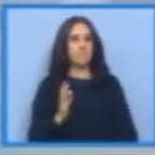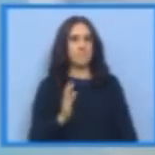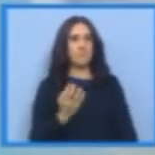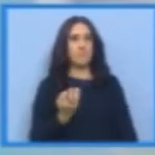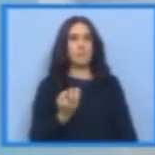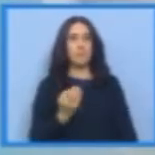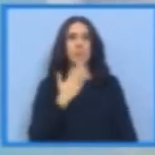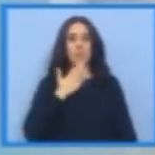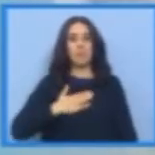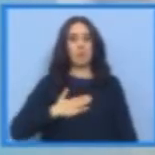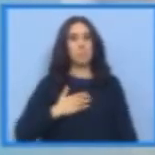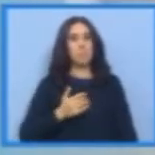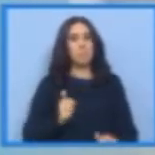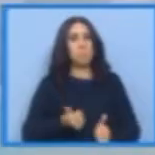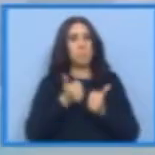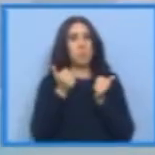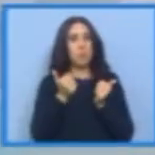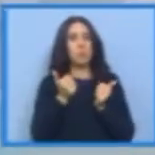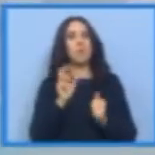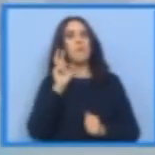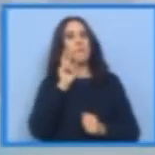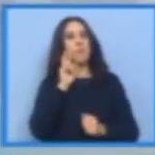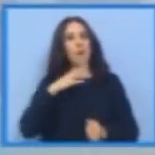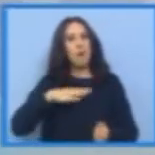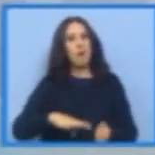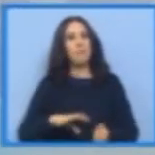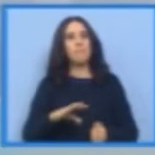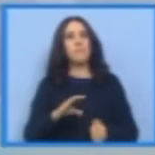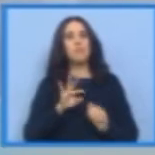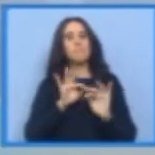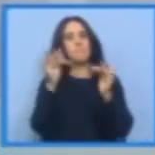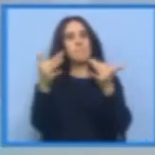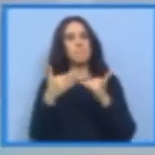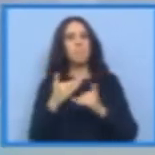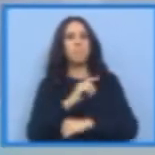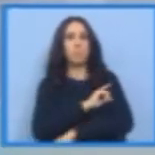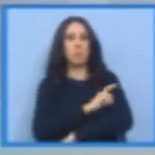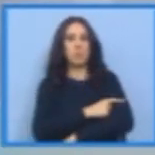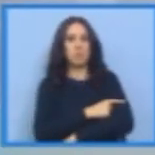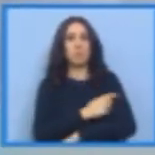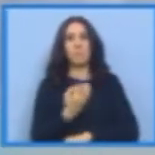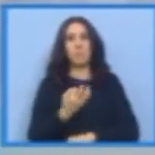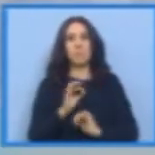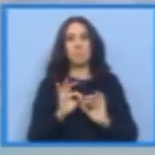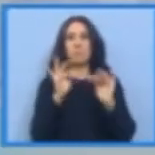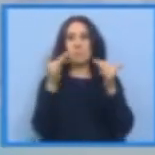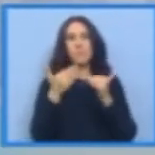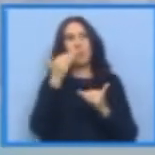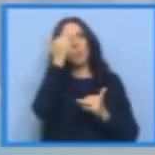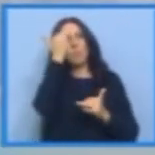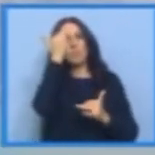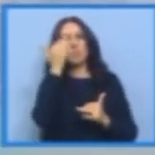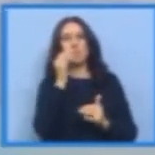melhora. E o que nós queremos é valorizar o poder da diáspora e ajudar também a diáspora a tomar consciência de que,